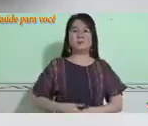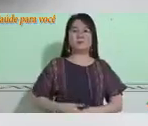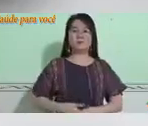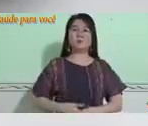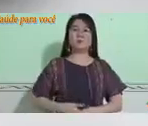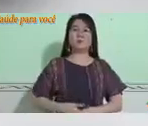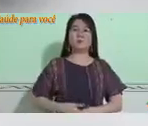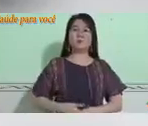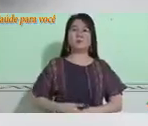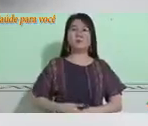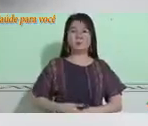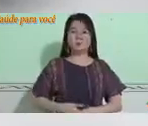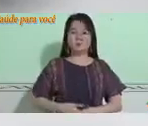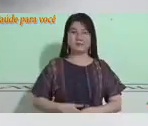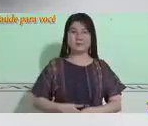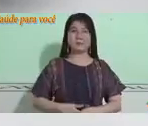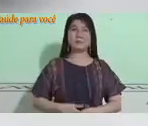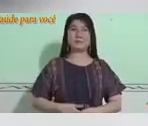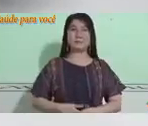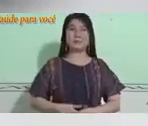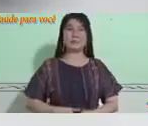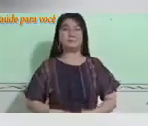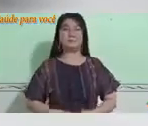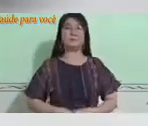FCANDOUME a cicatriz no pescoço.